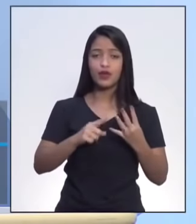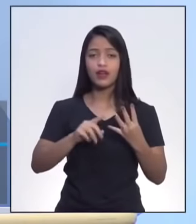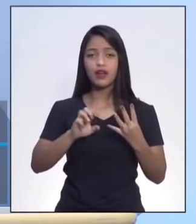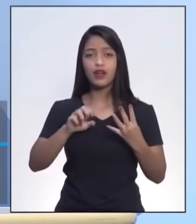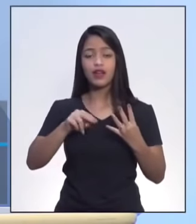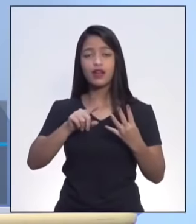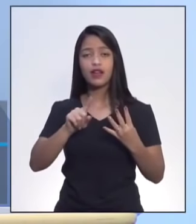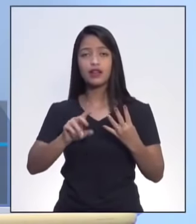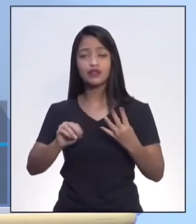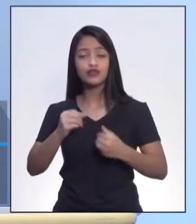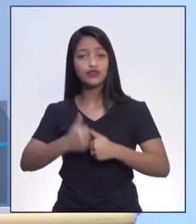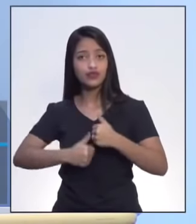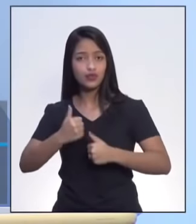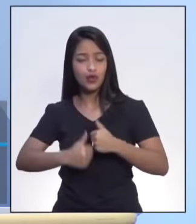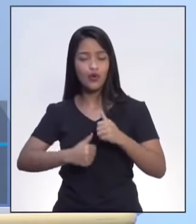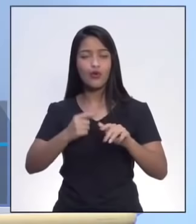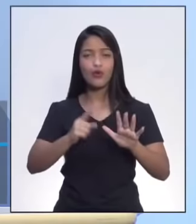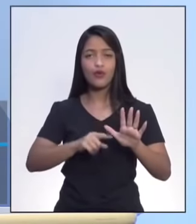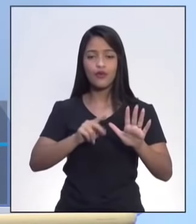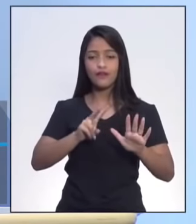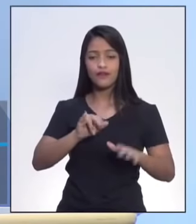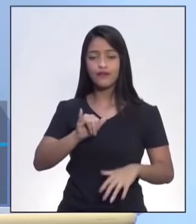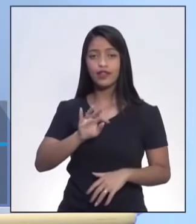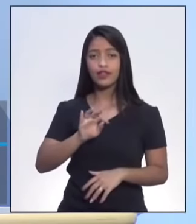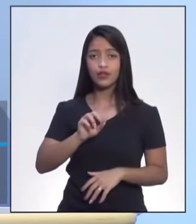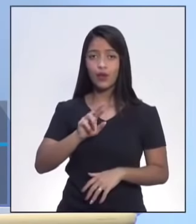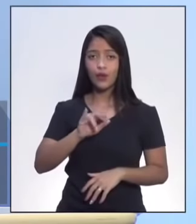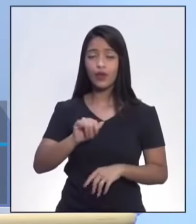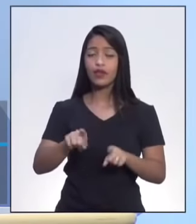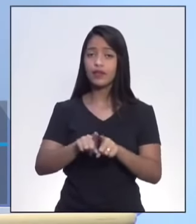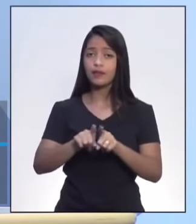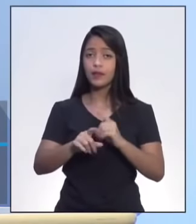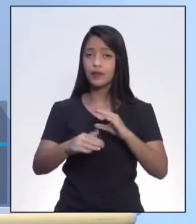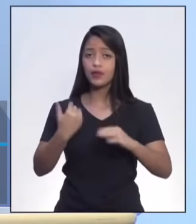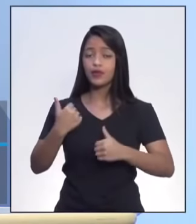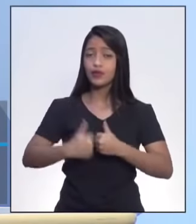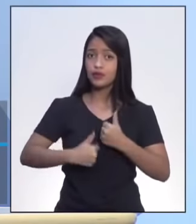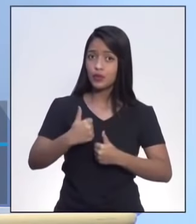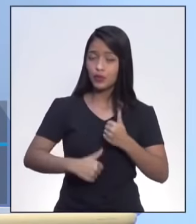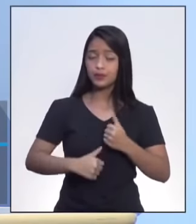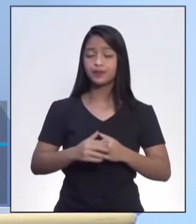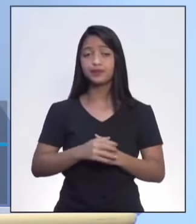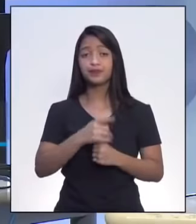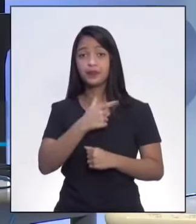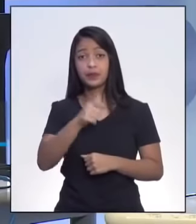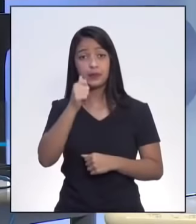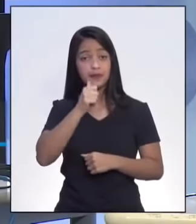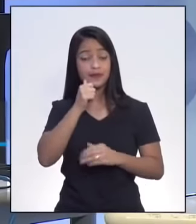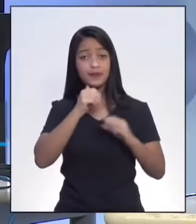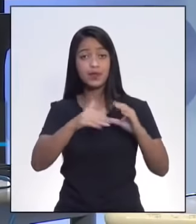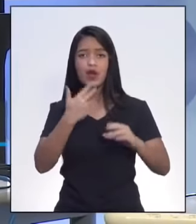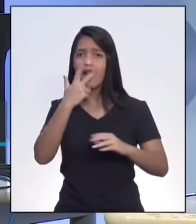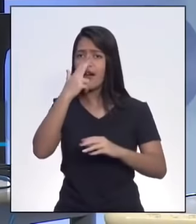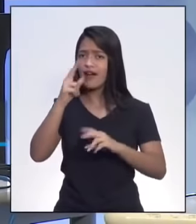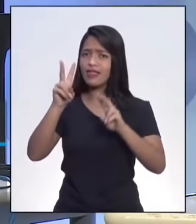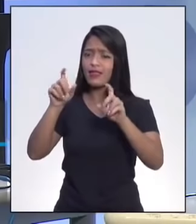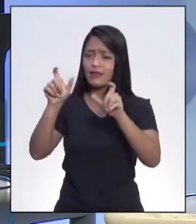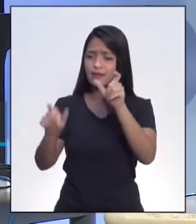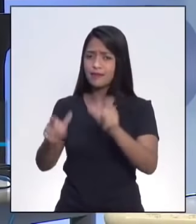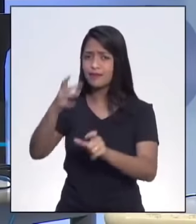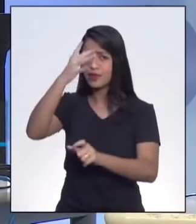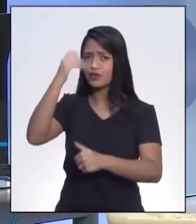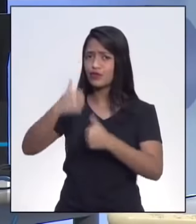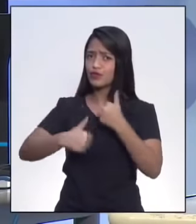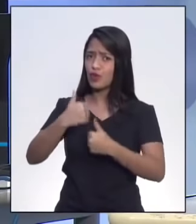futebol. E a Evelyn também colocou, acho que falava de futebolistas. E alguns cometeram aí um equívoco e lembraram